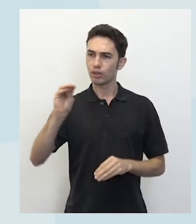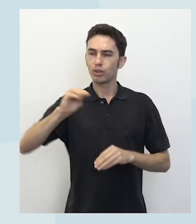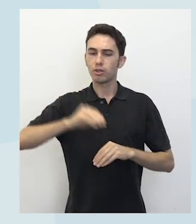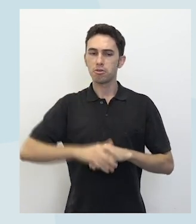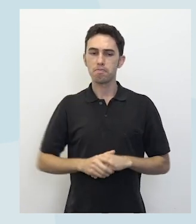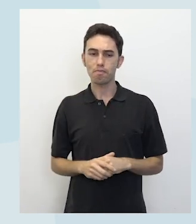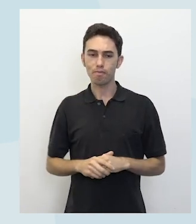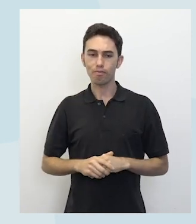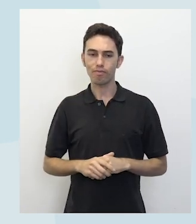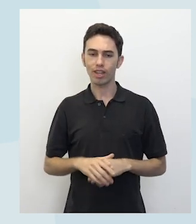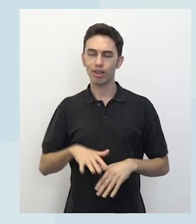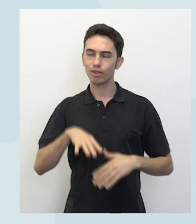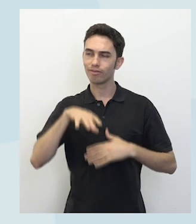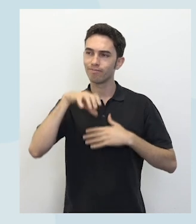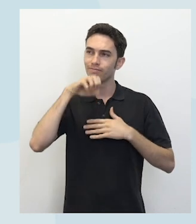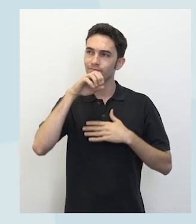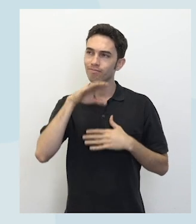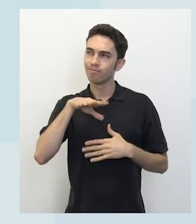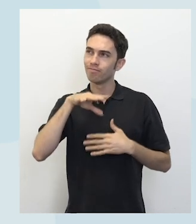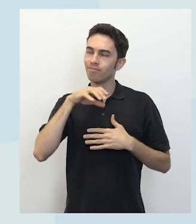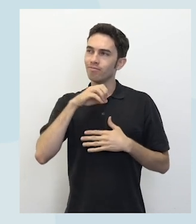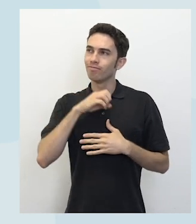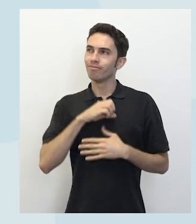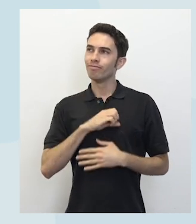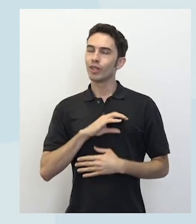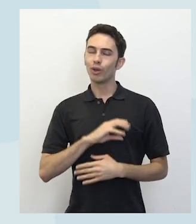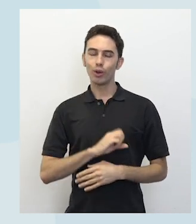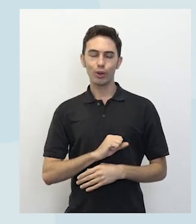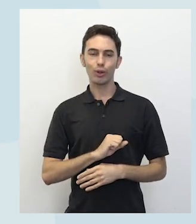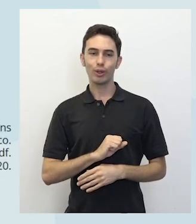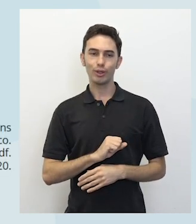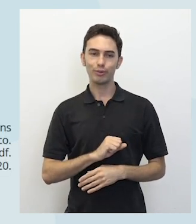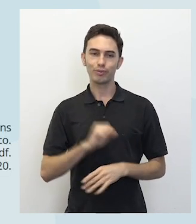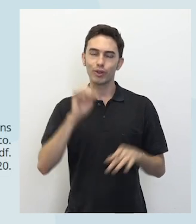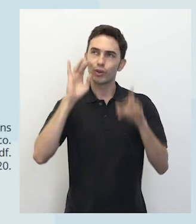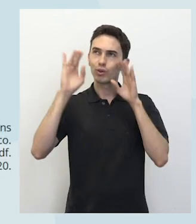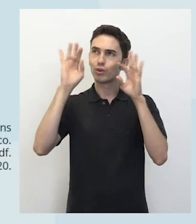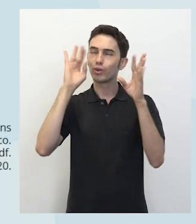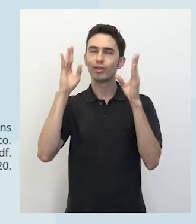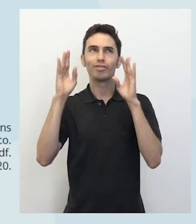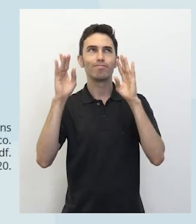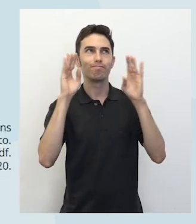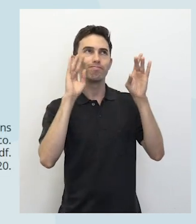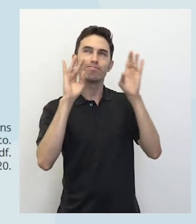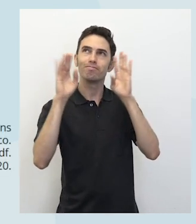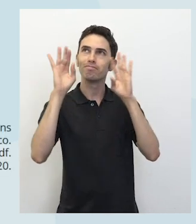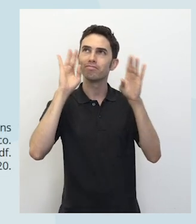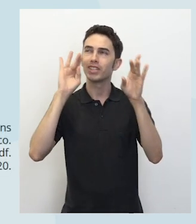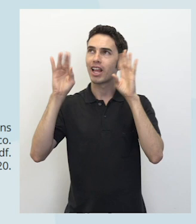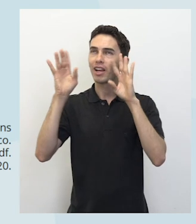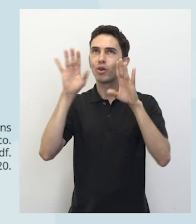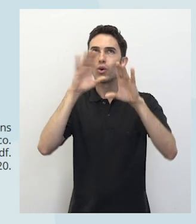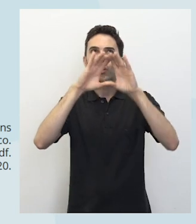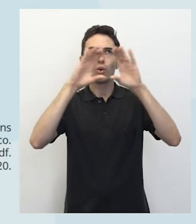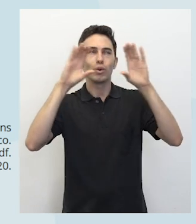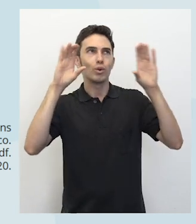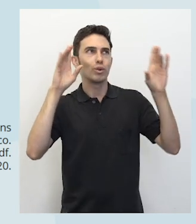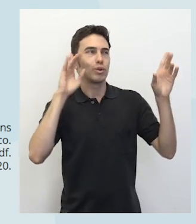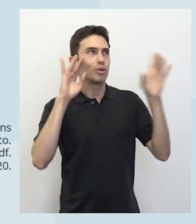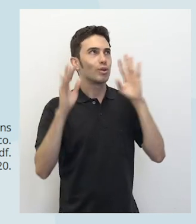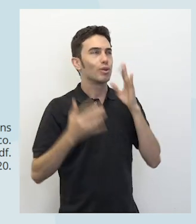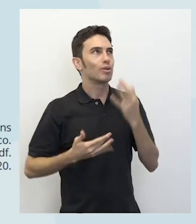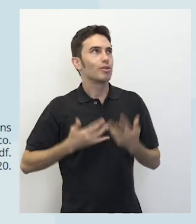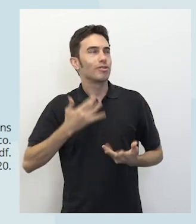só beijo, eu suspire de amor. Sonhei muito, sonhei noites ardentes, tua